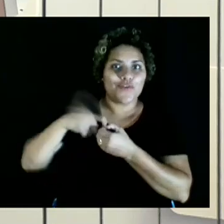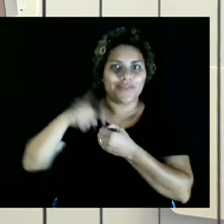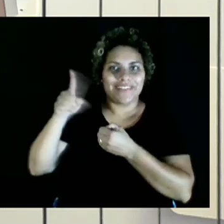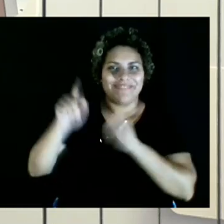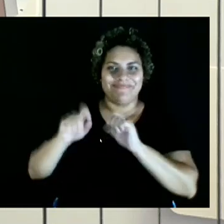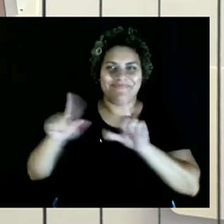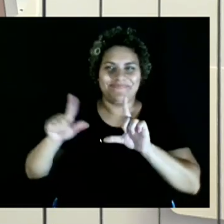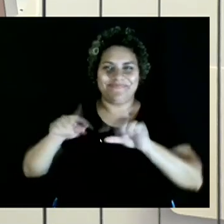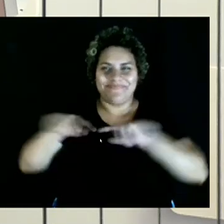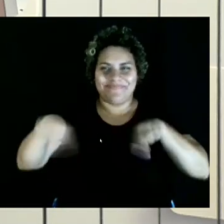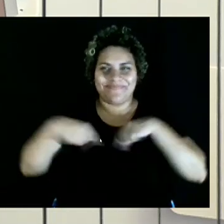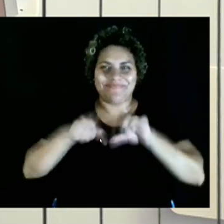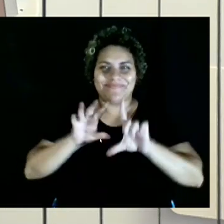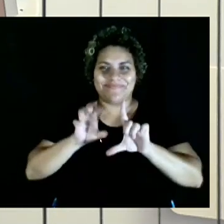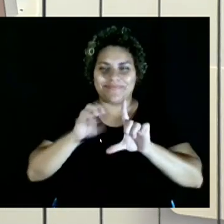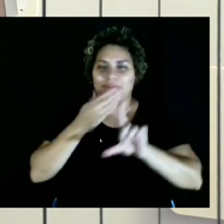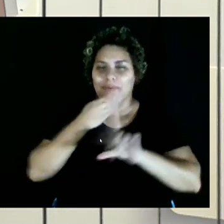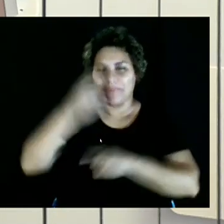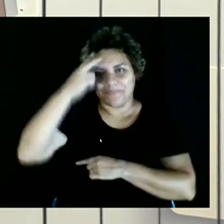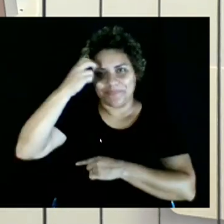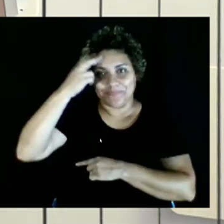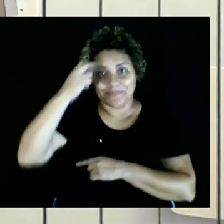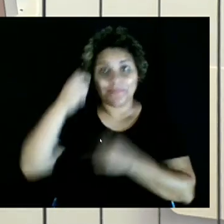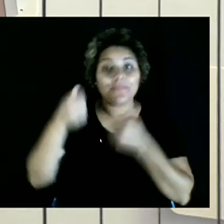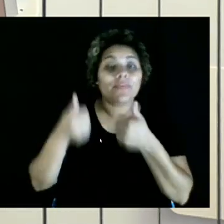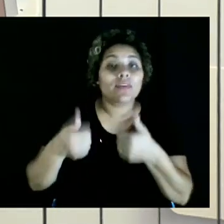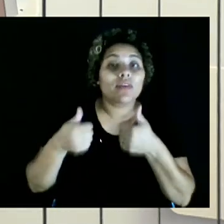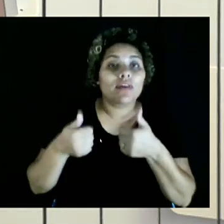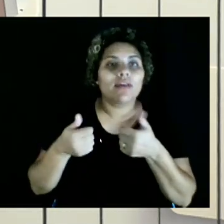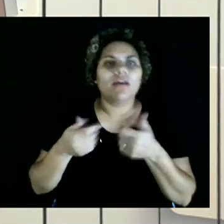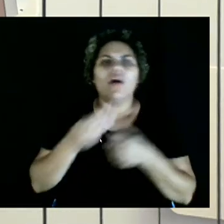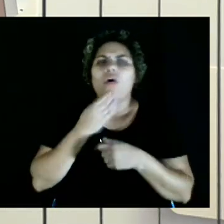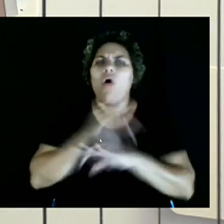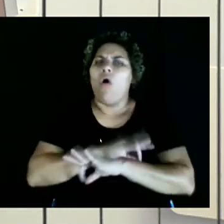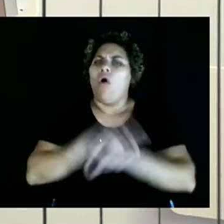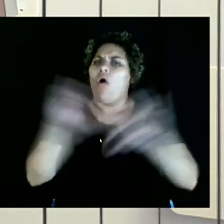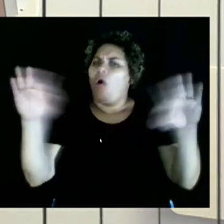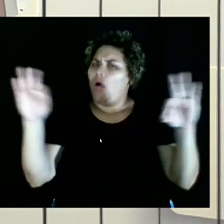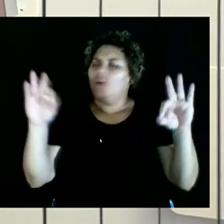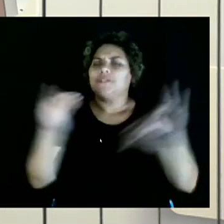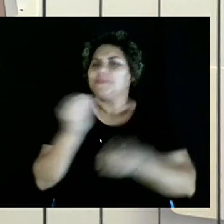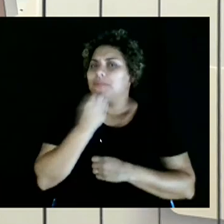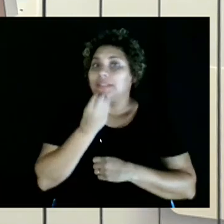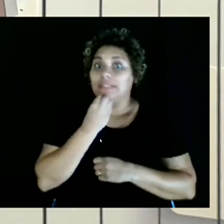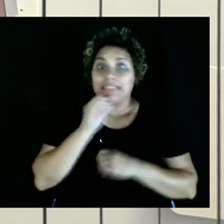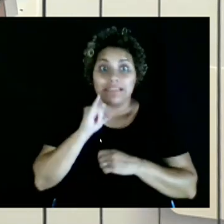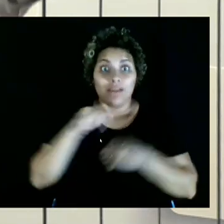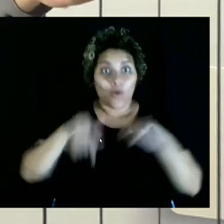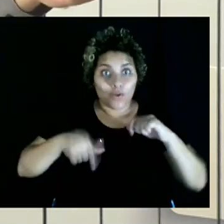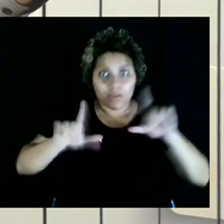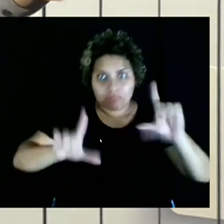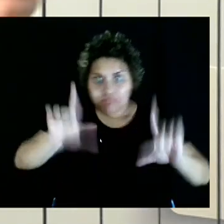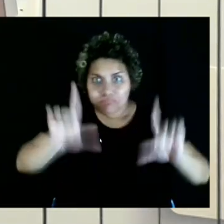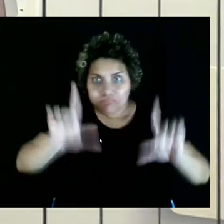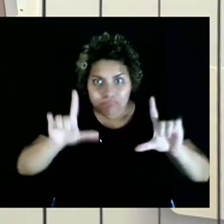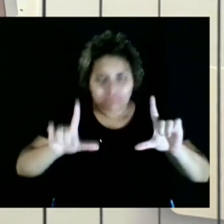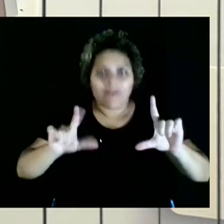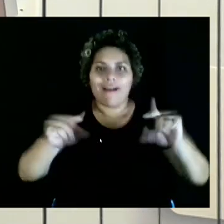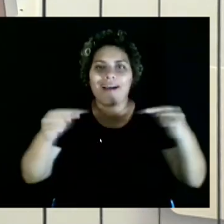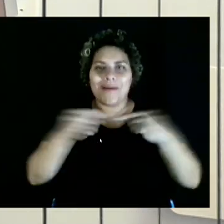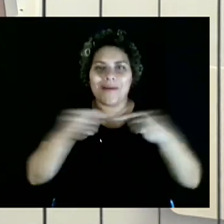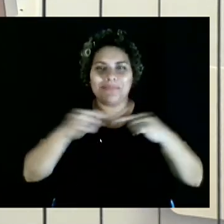Ótima oportunidade mesmo, dá tempo então, viu? Acabando aqui o Telejornal Câmara Notícia, do jovem ir até o CIE